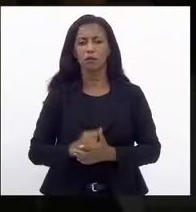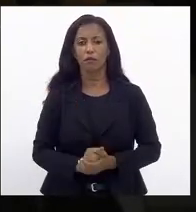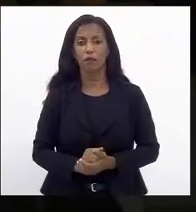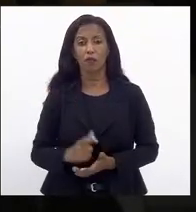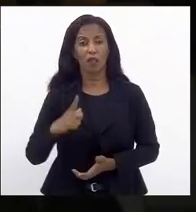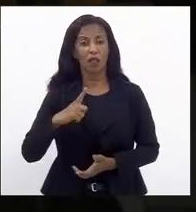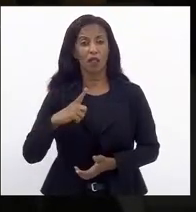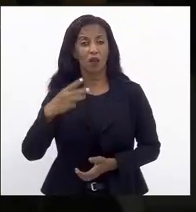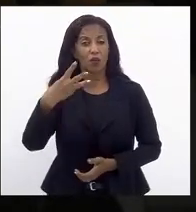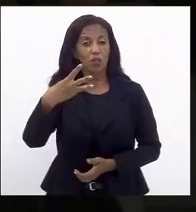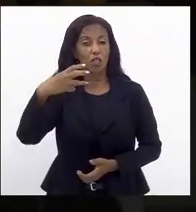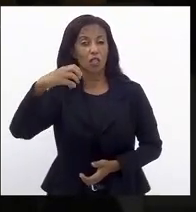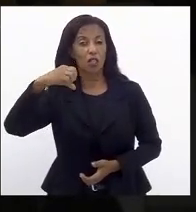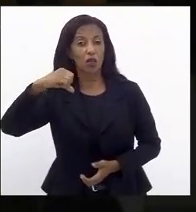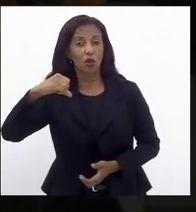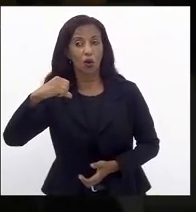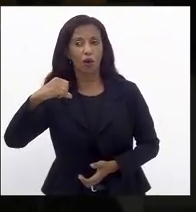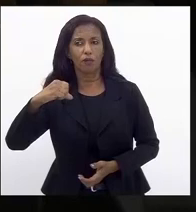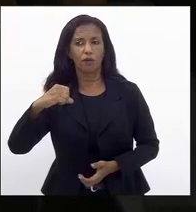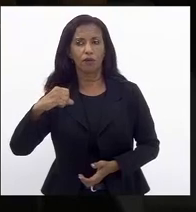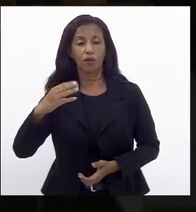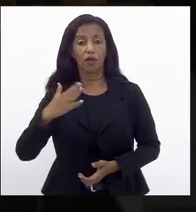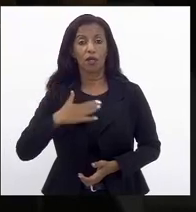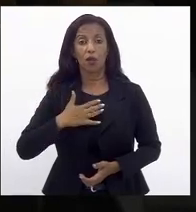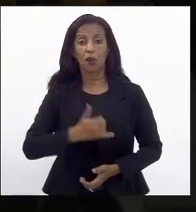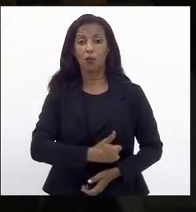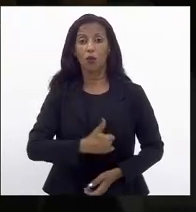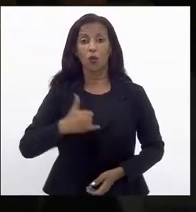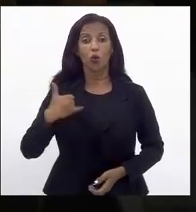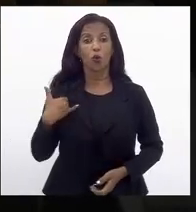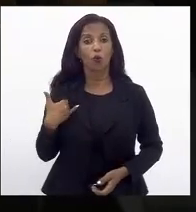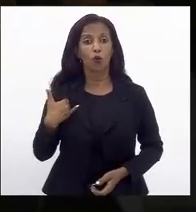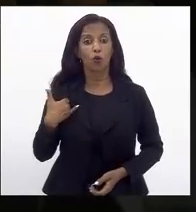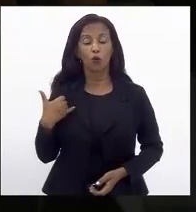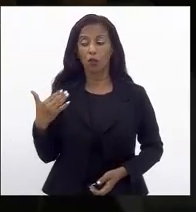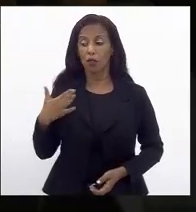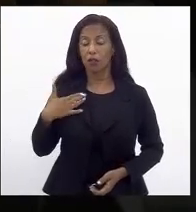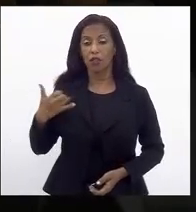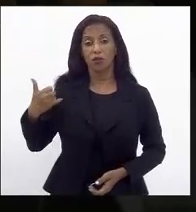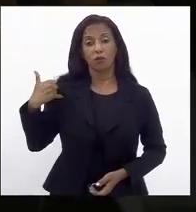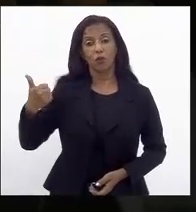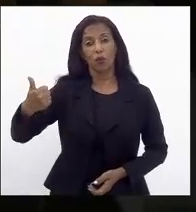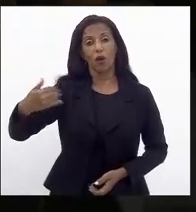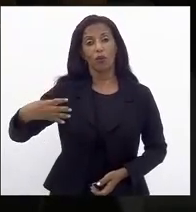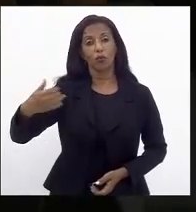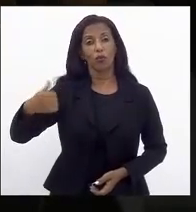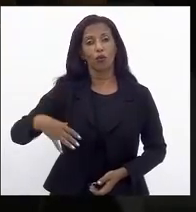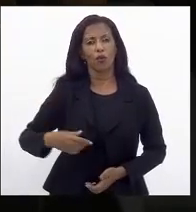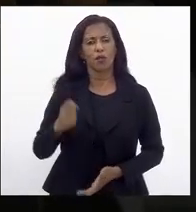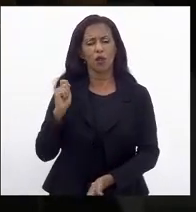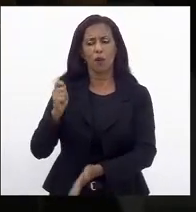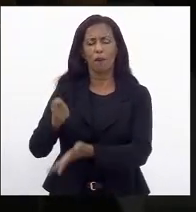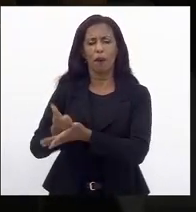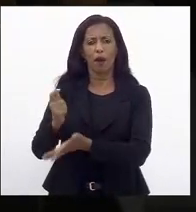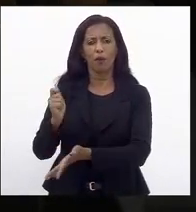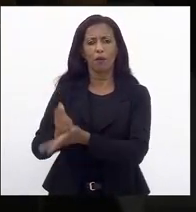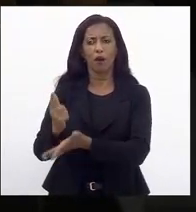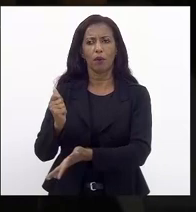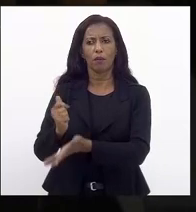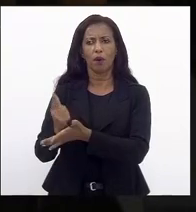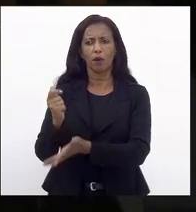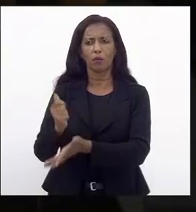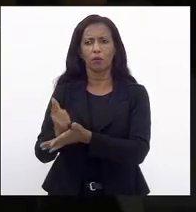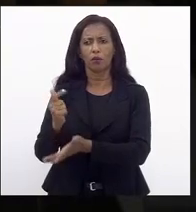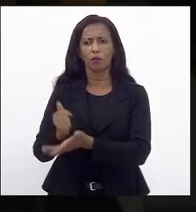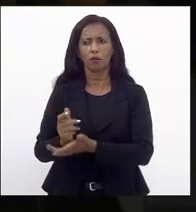tenho 39 graus e me orgulho disso desde os 14 anos de idade recolha atenção